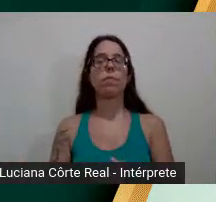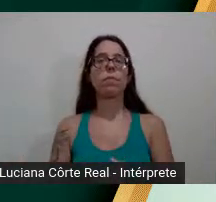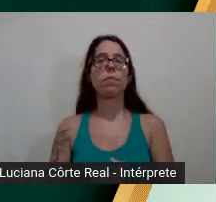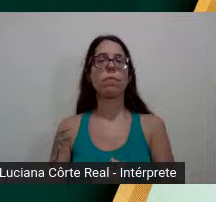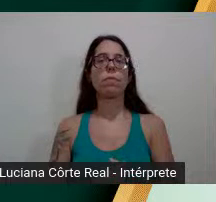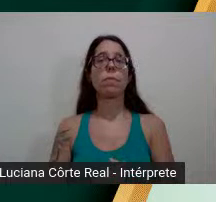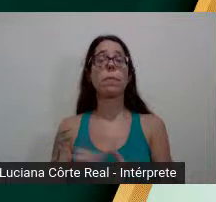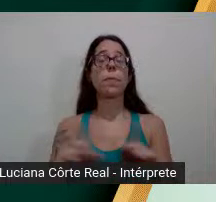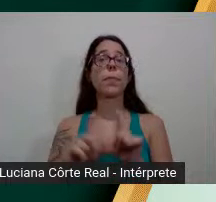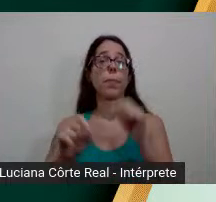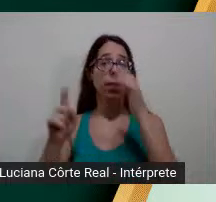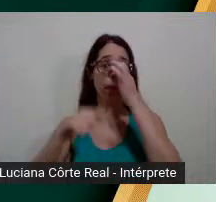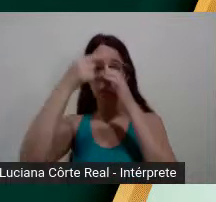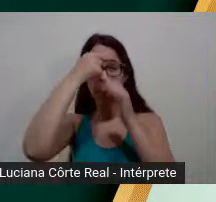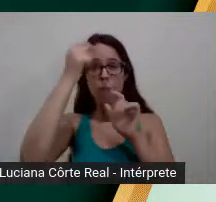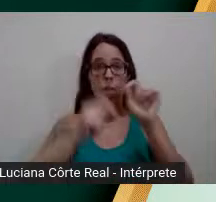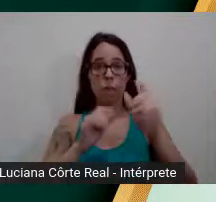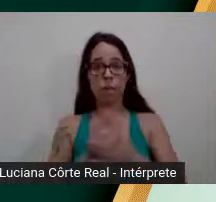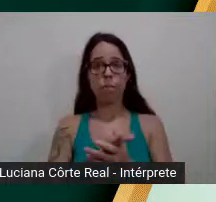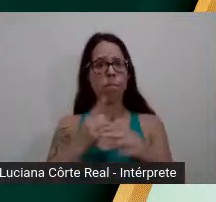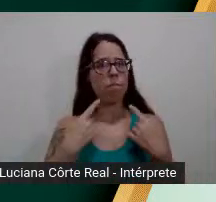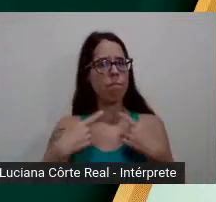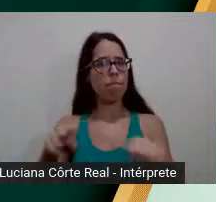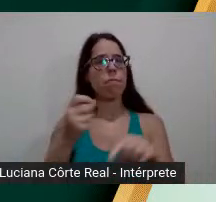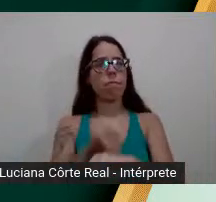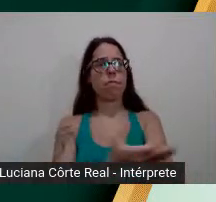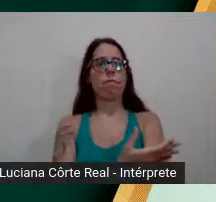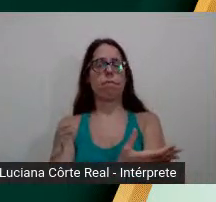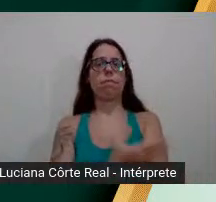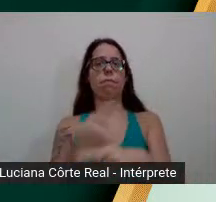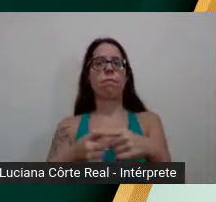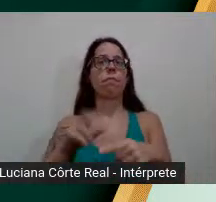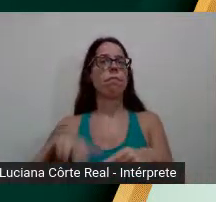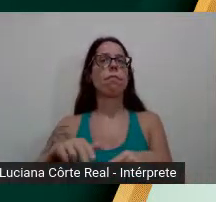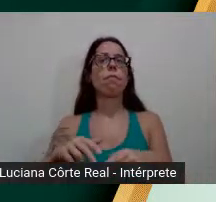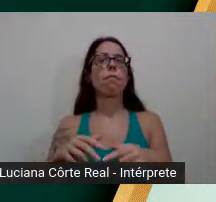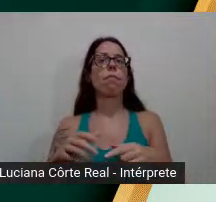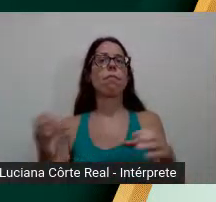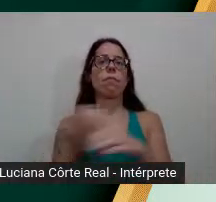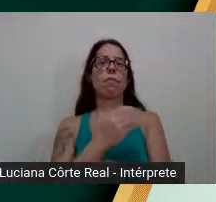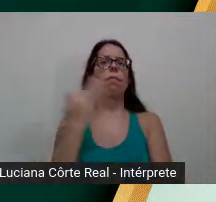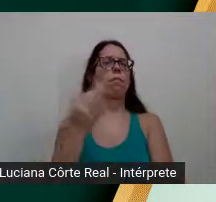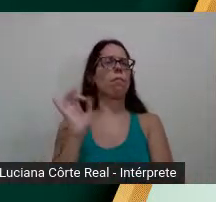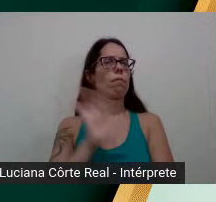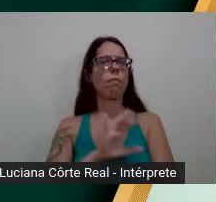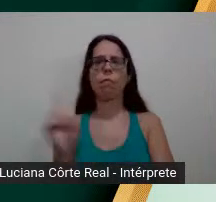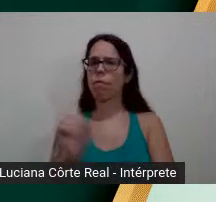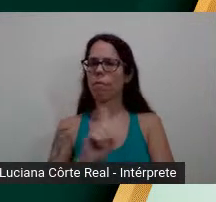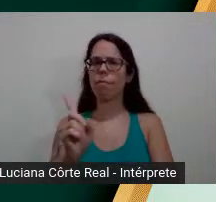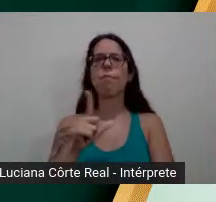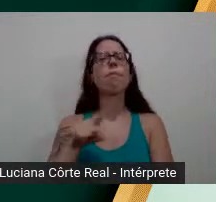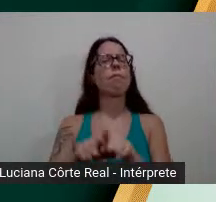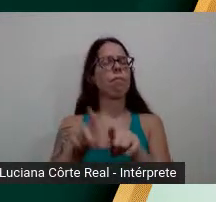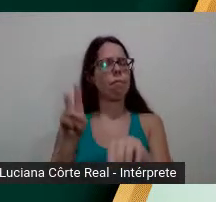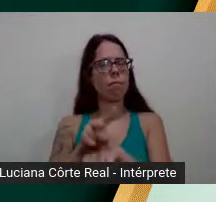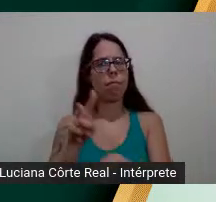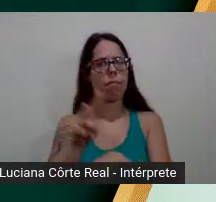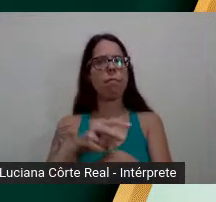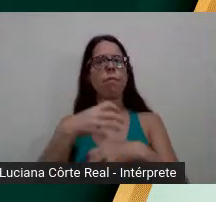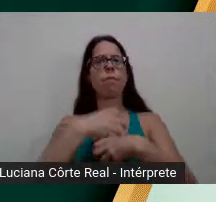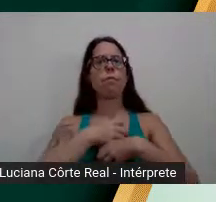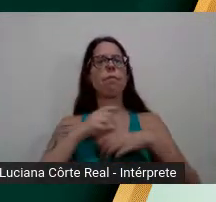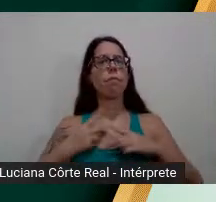uma universidade que provoca emoção. Ela não é totalmente formal, ela cuida com humanização dos